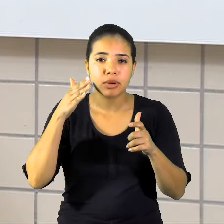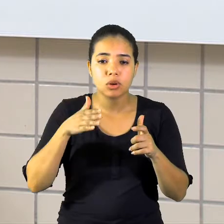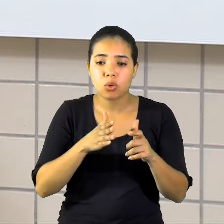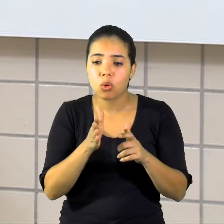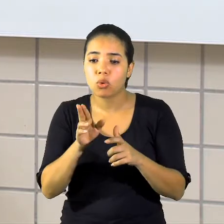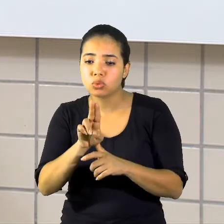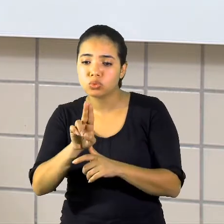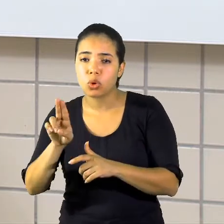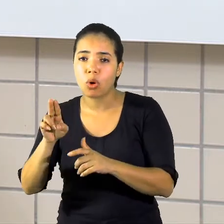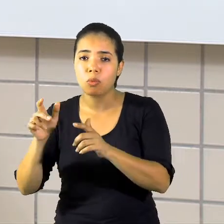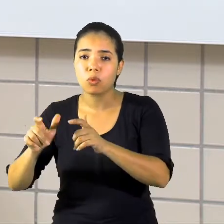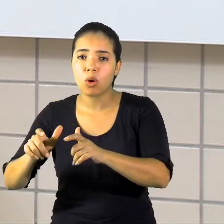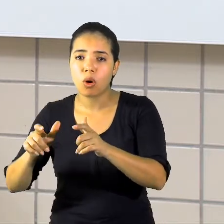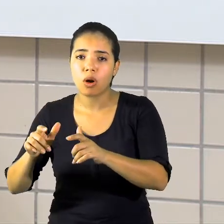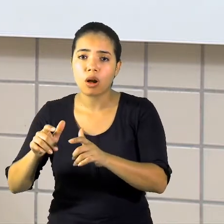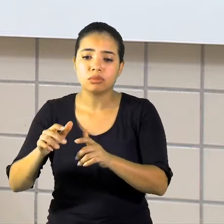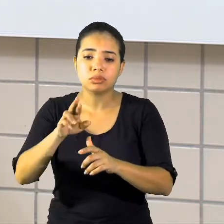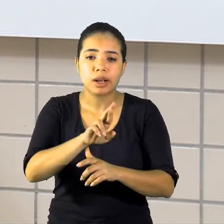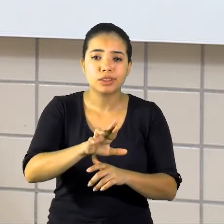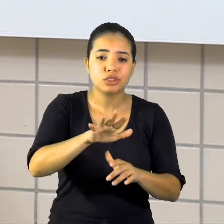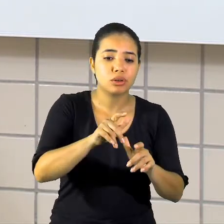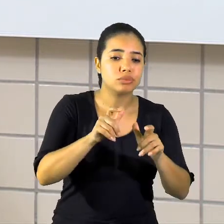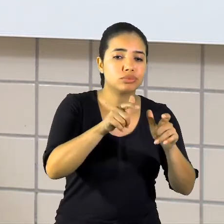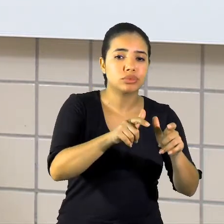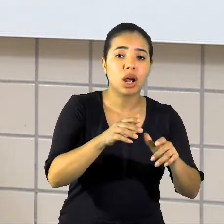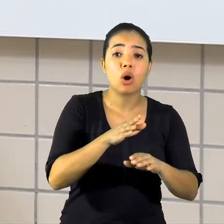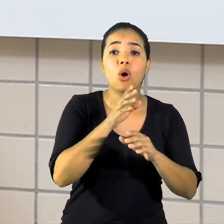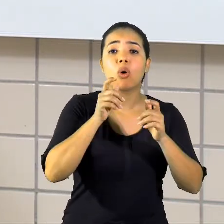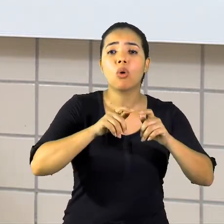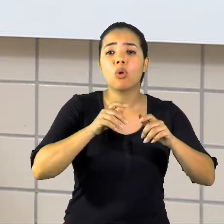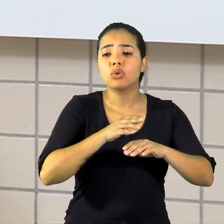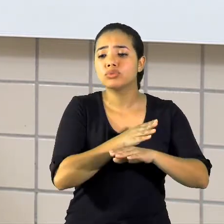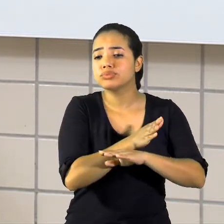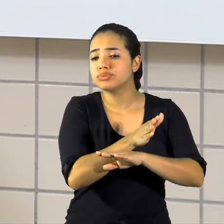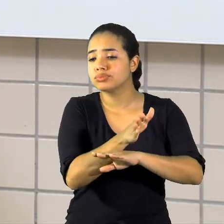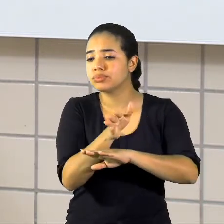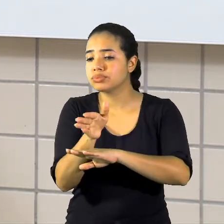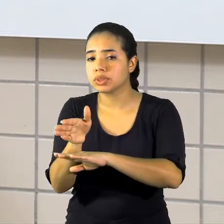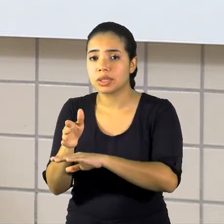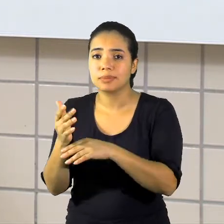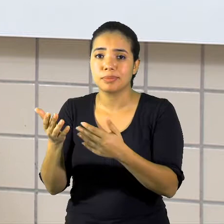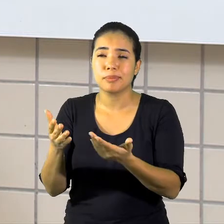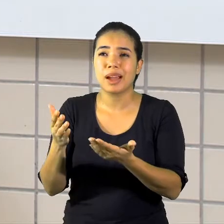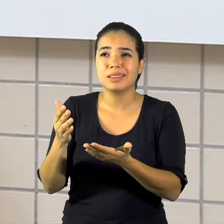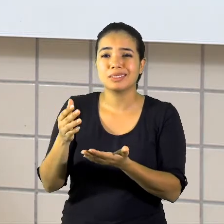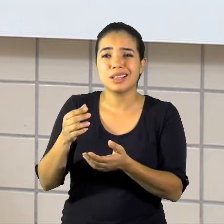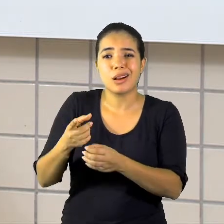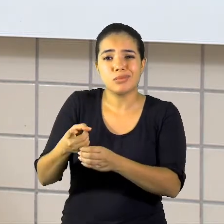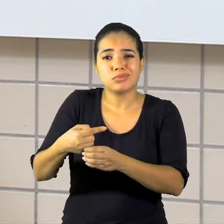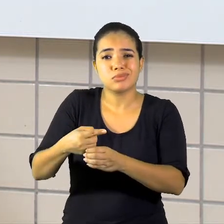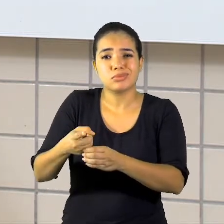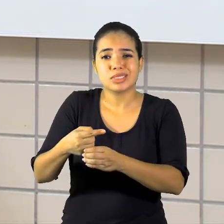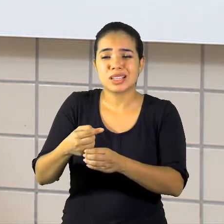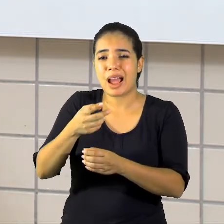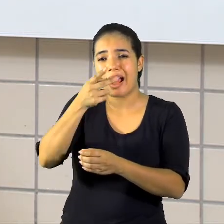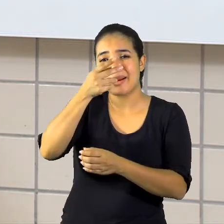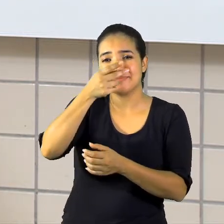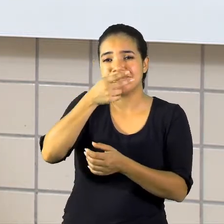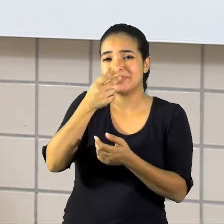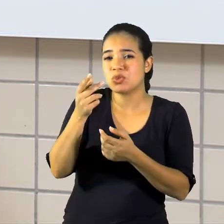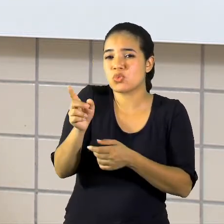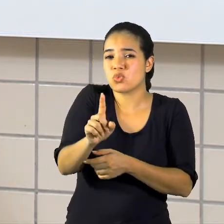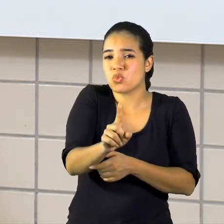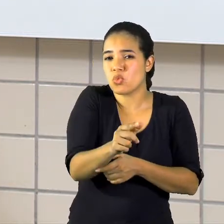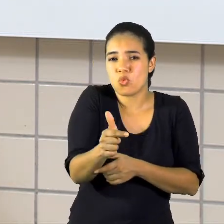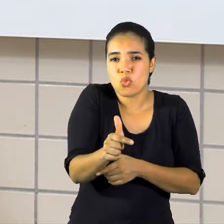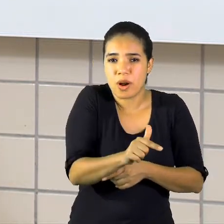estou, em qual local eu estou e para onde eu vou. Ah, professora, mas quase ninguém usa mais bússola hoje em dia. É verdade,